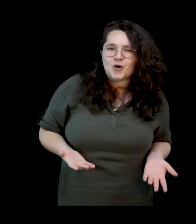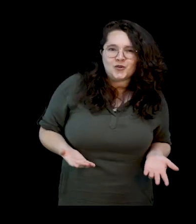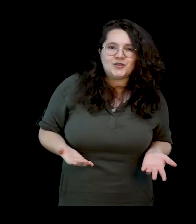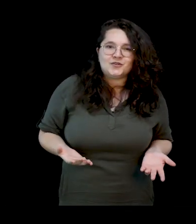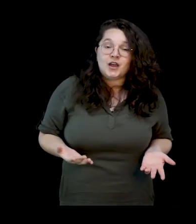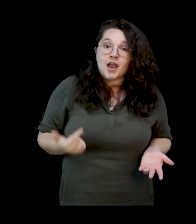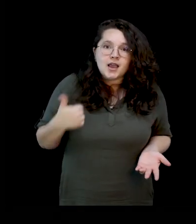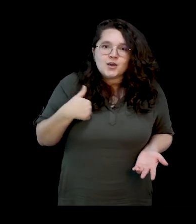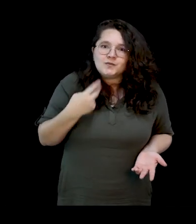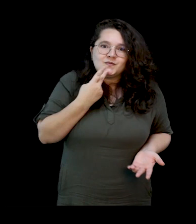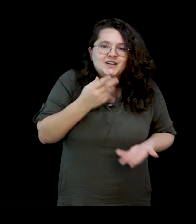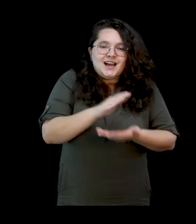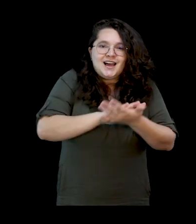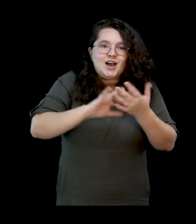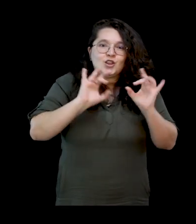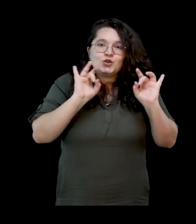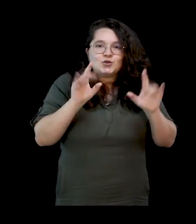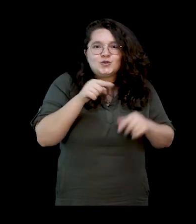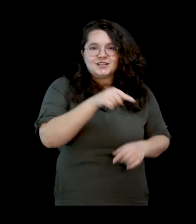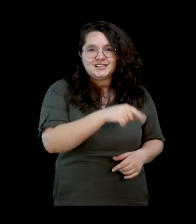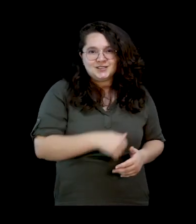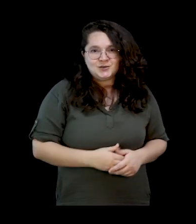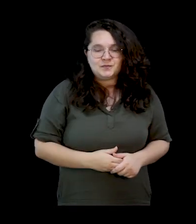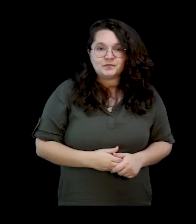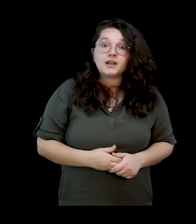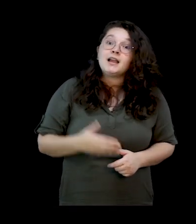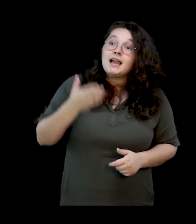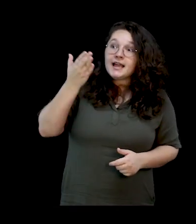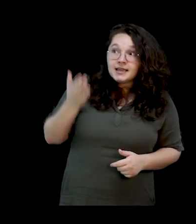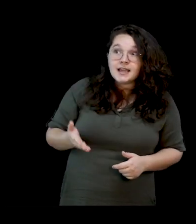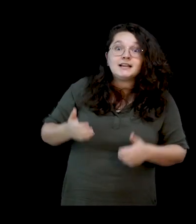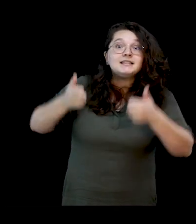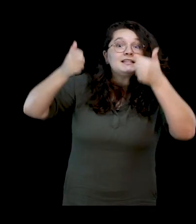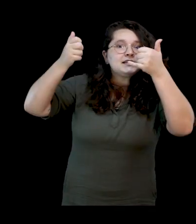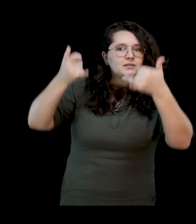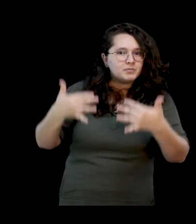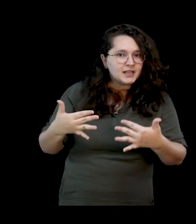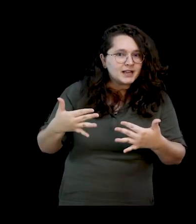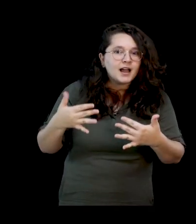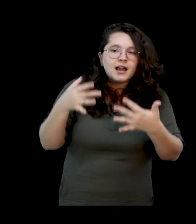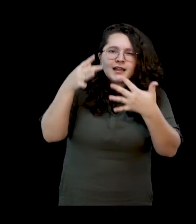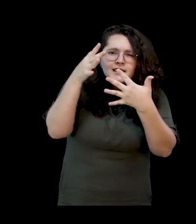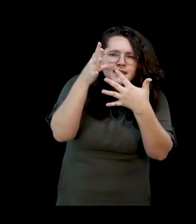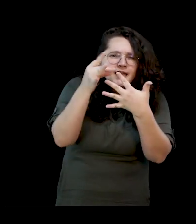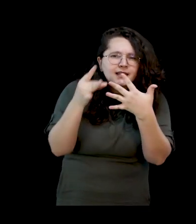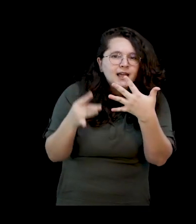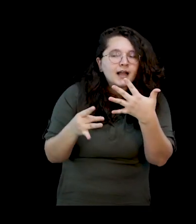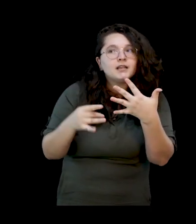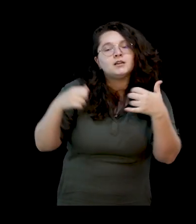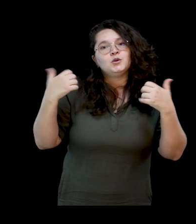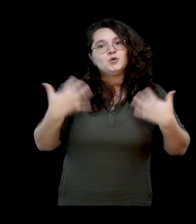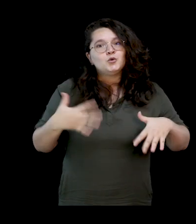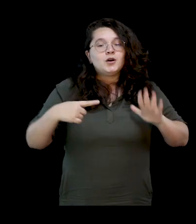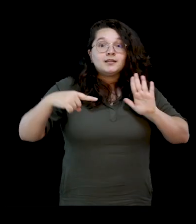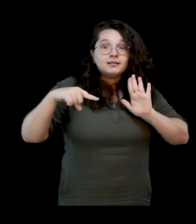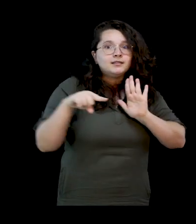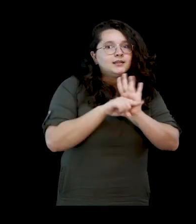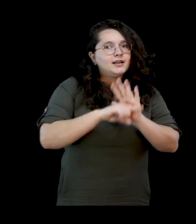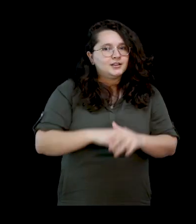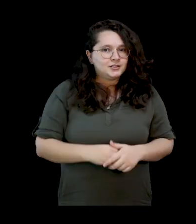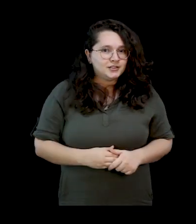eu não digo respeito a ela. Né? E, nesse sentido, o cenário que ele pinta tem cores fortemente